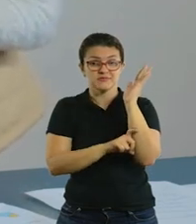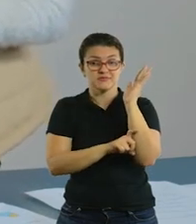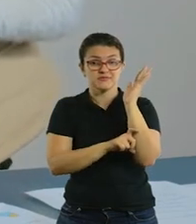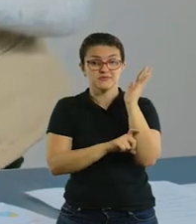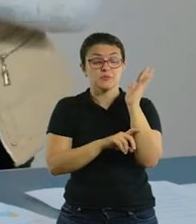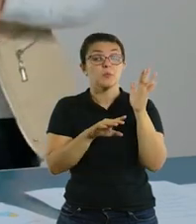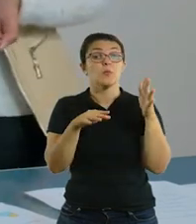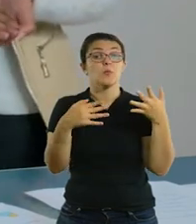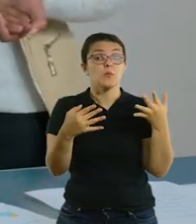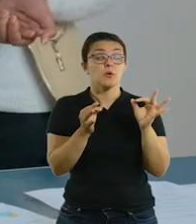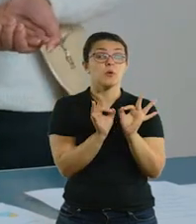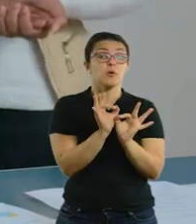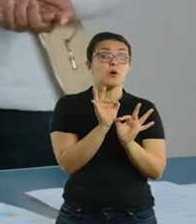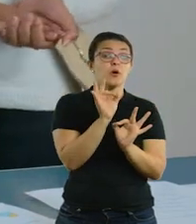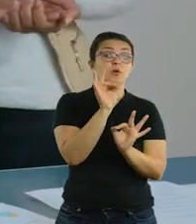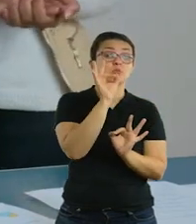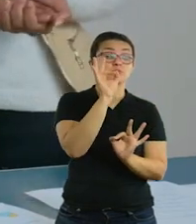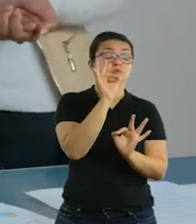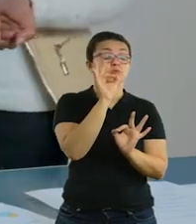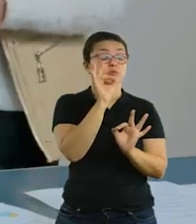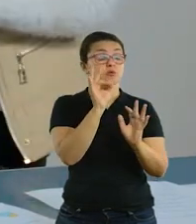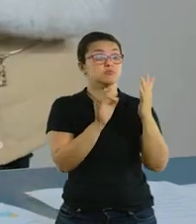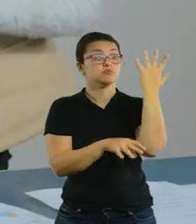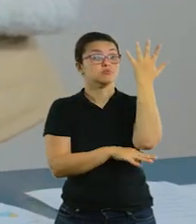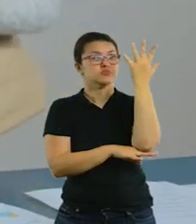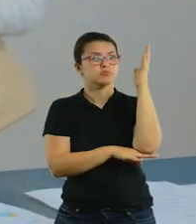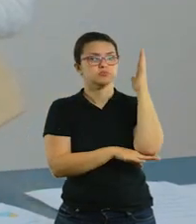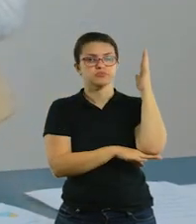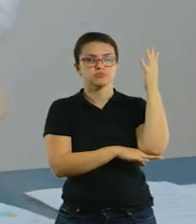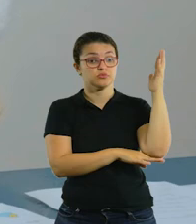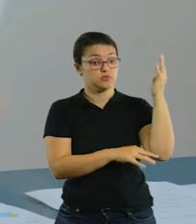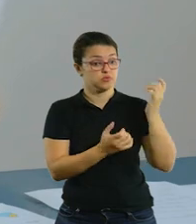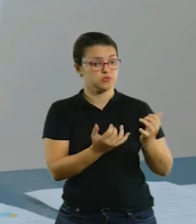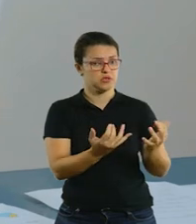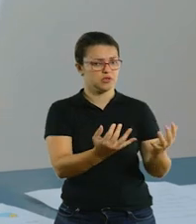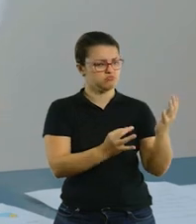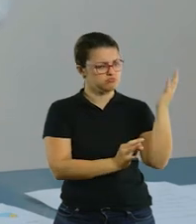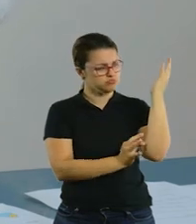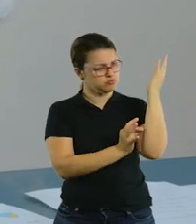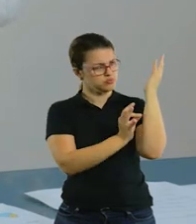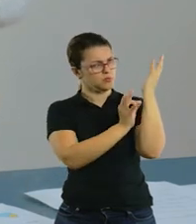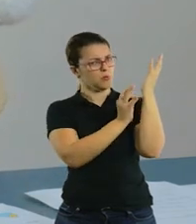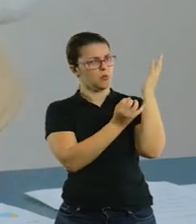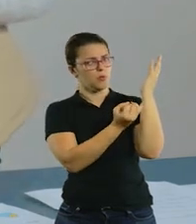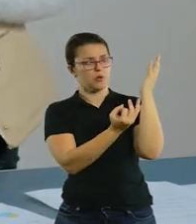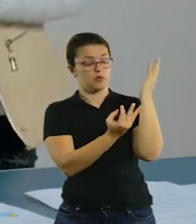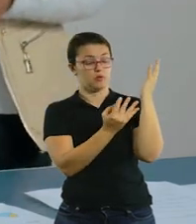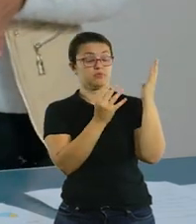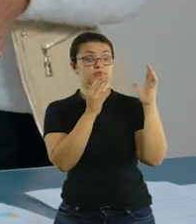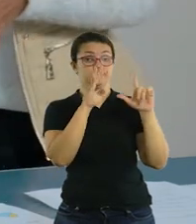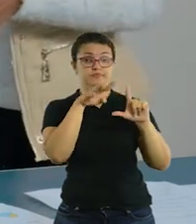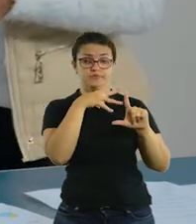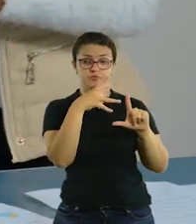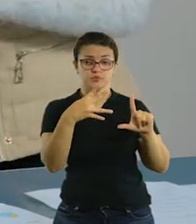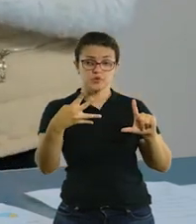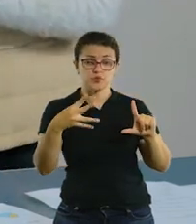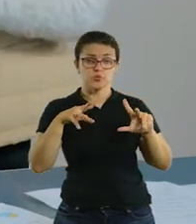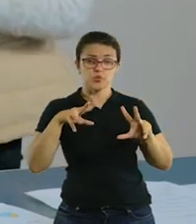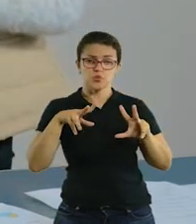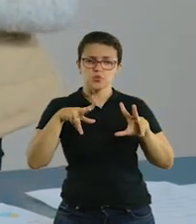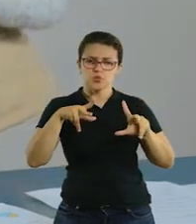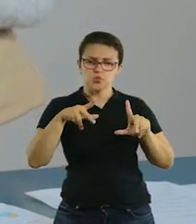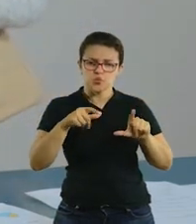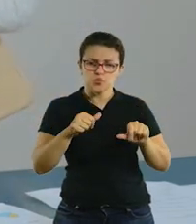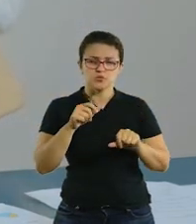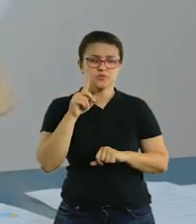mim, qual a altura da palmeira do jardim? Então olha só, para responder esse problema, eu fiz uma tabela, colocando todos os